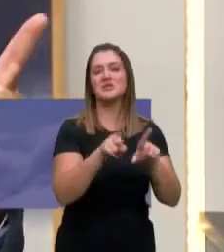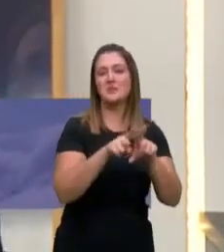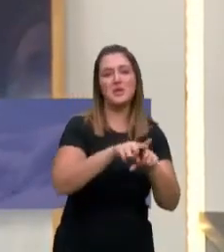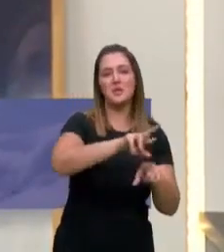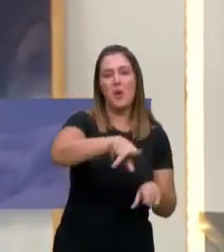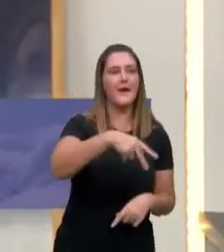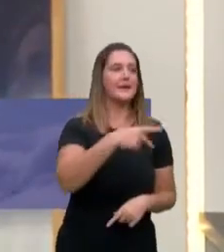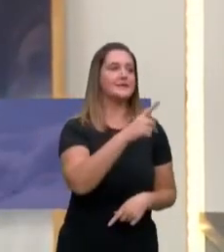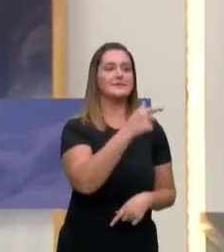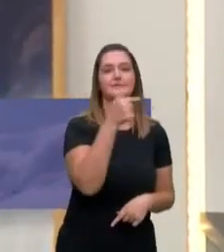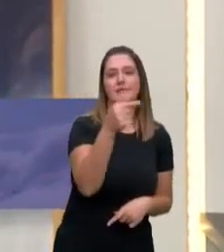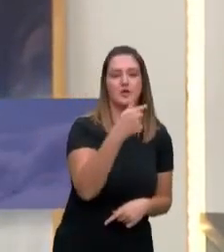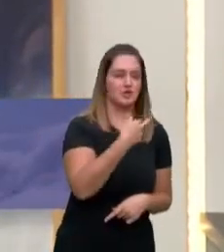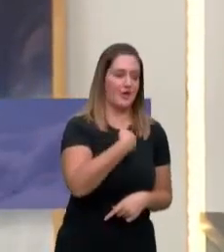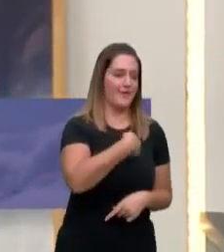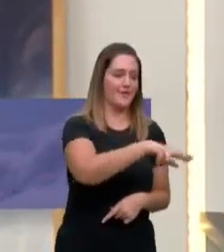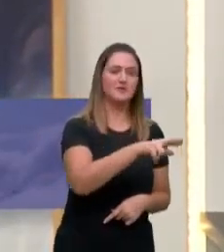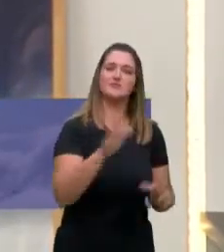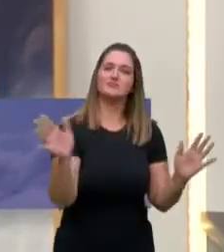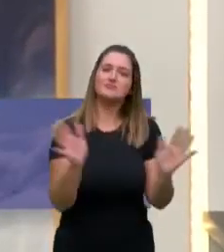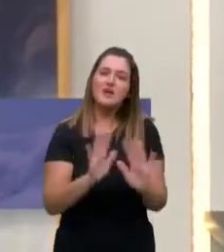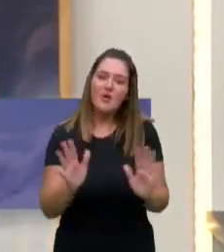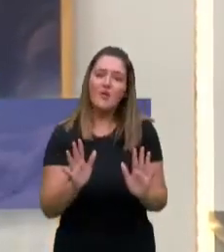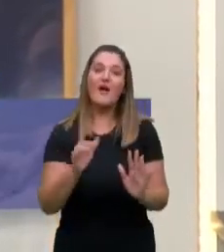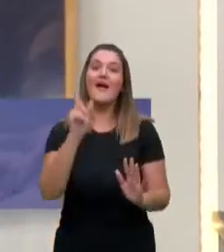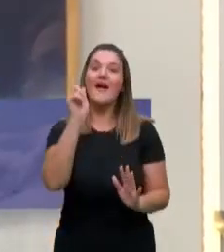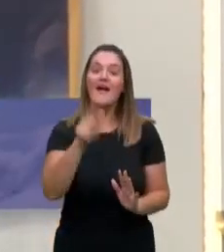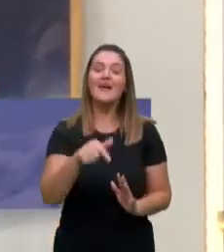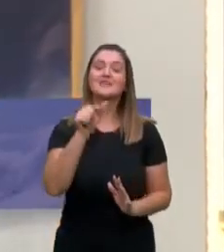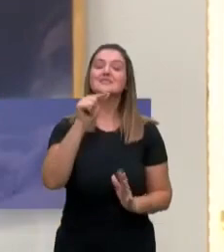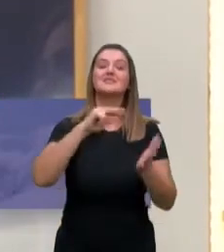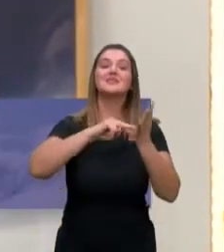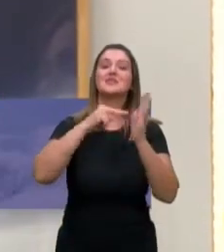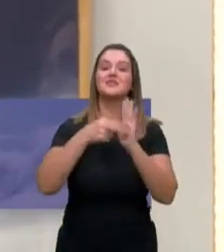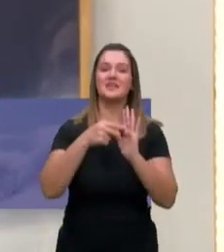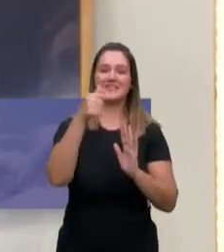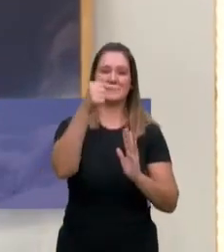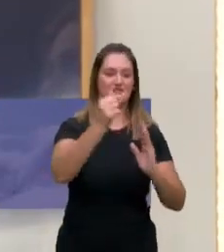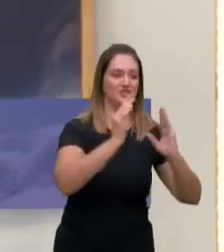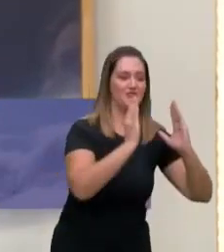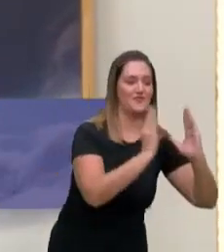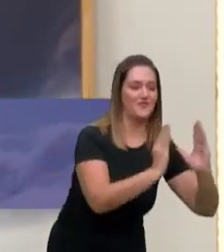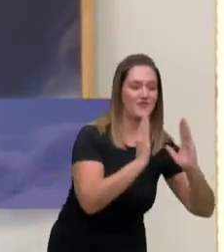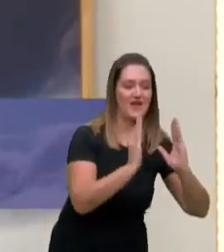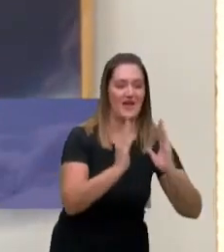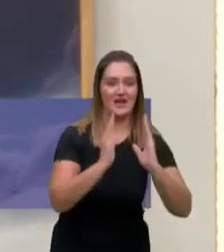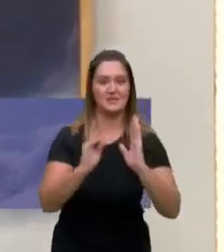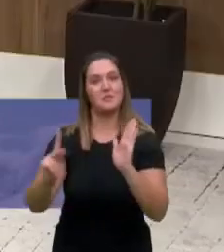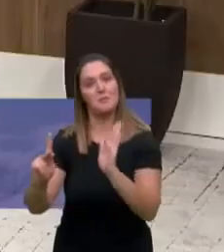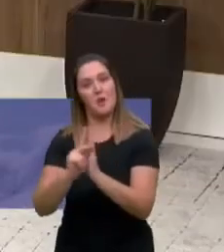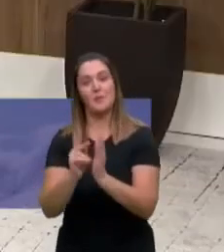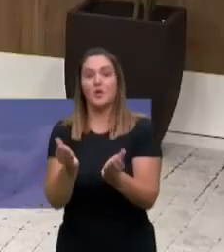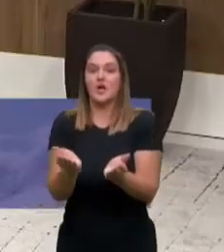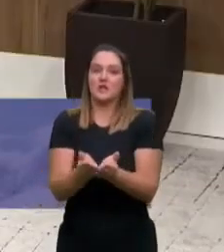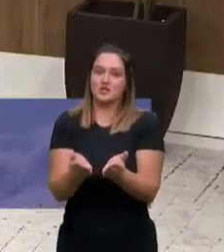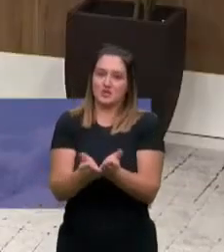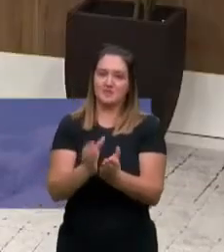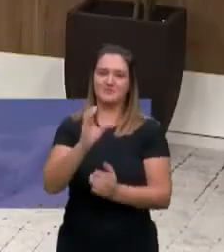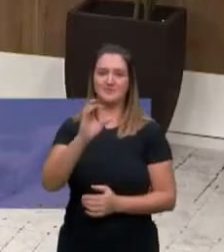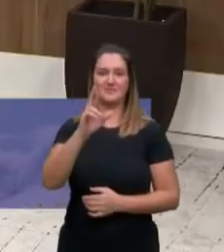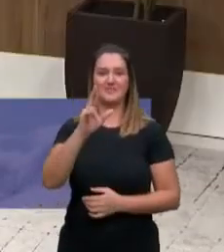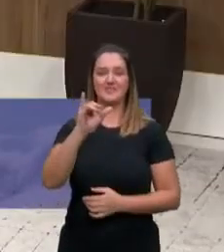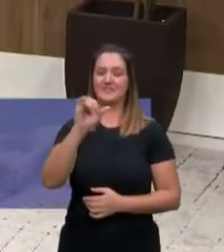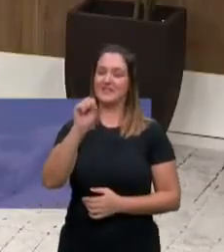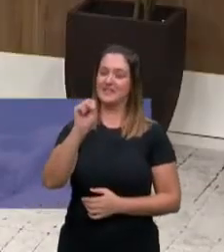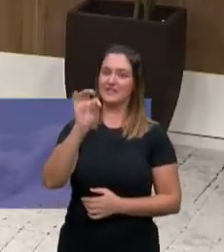7 denominações, nem 7 religiões. São 7 fases do cristianismo. Então, quando você fala em cristianismo,